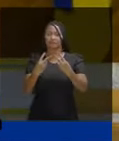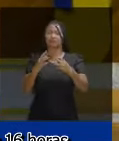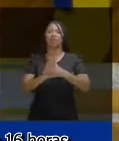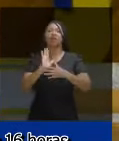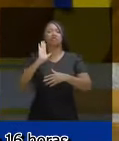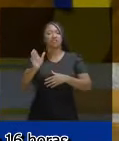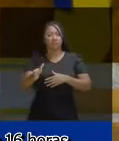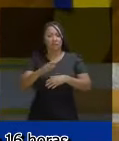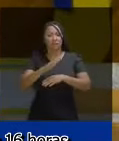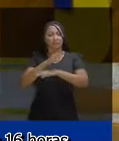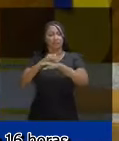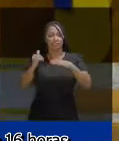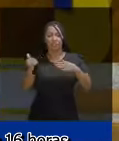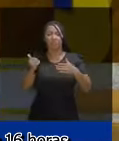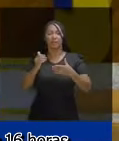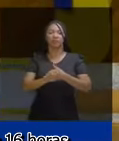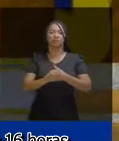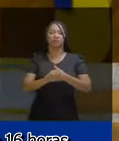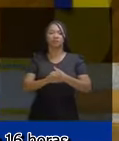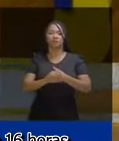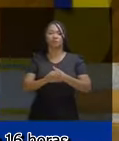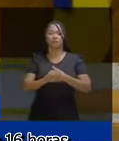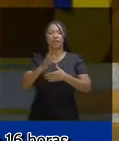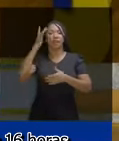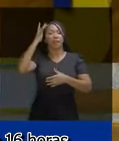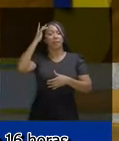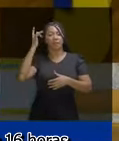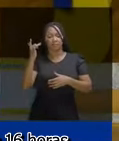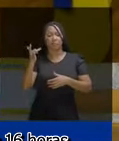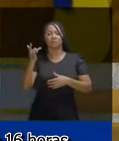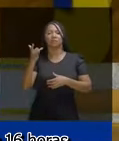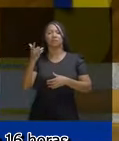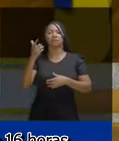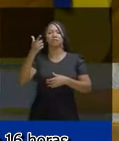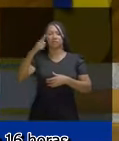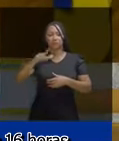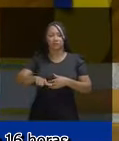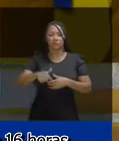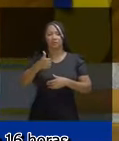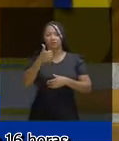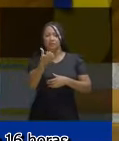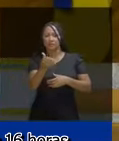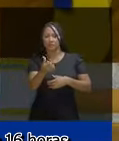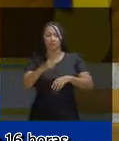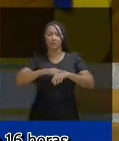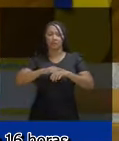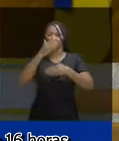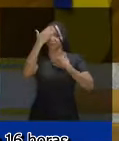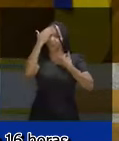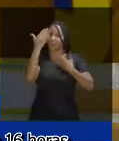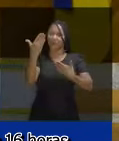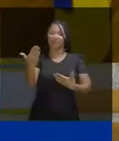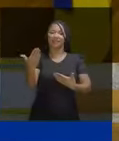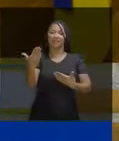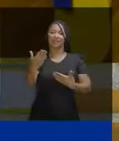já os convocando para a sessão de amanhã às 16 horas. Muito obrigado.